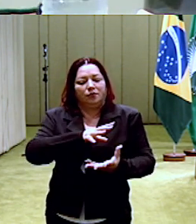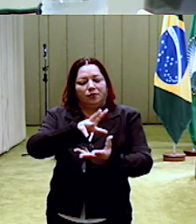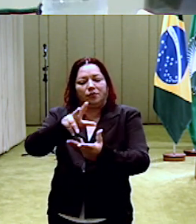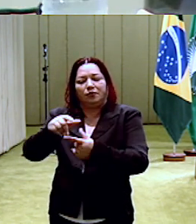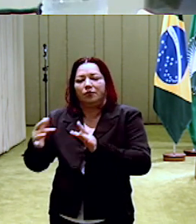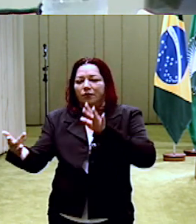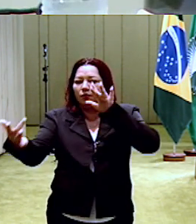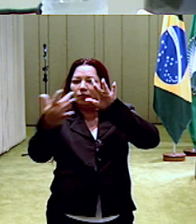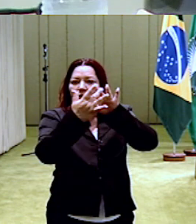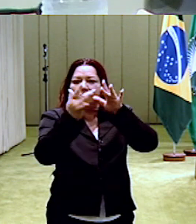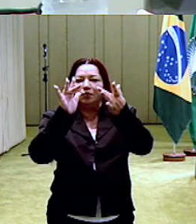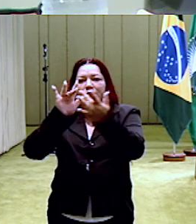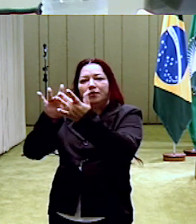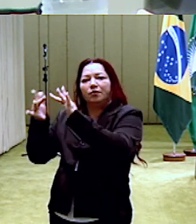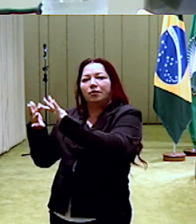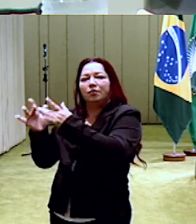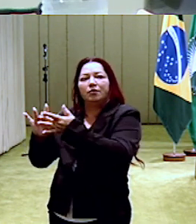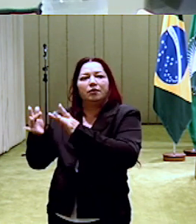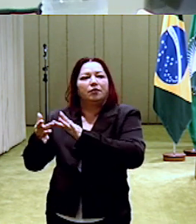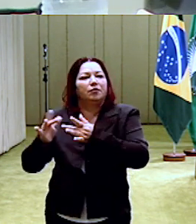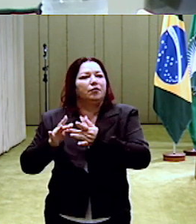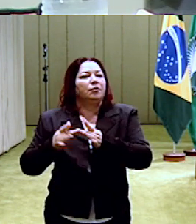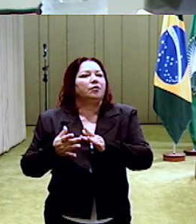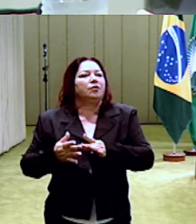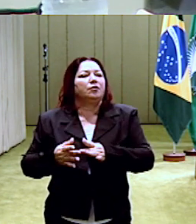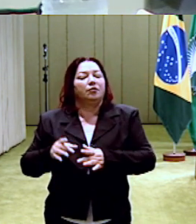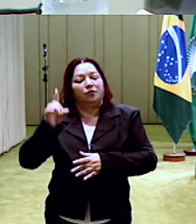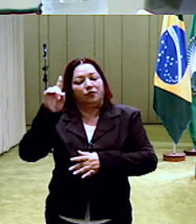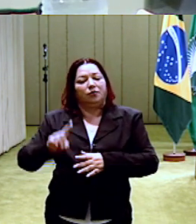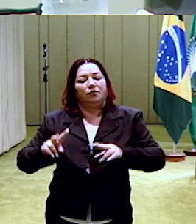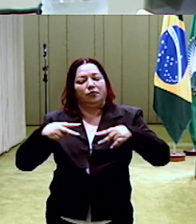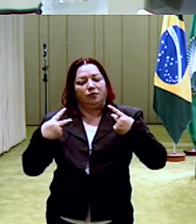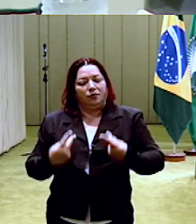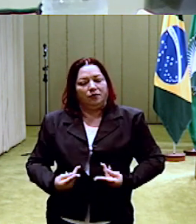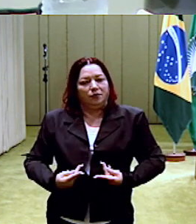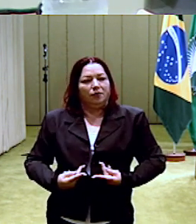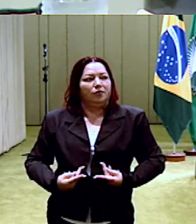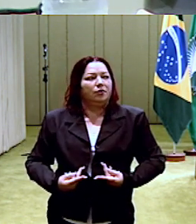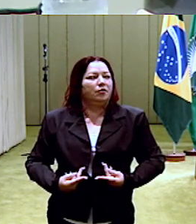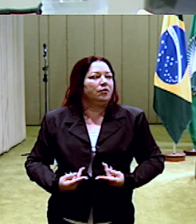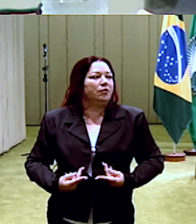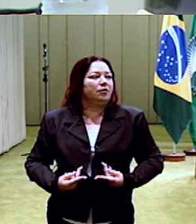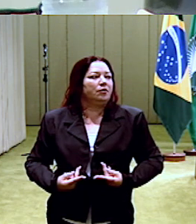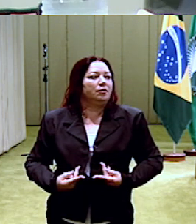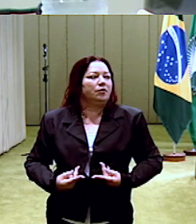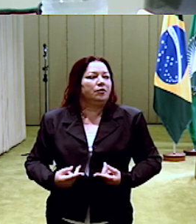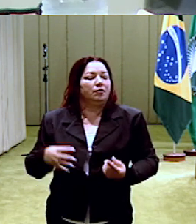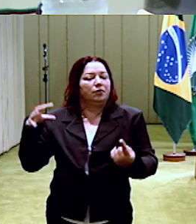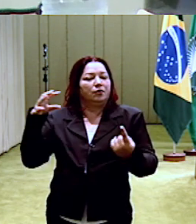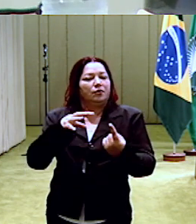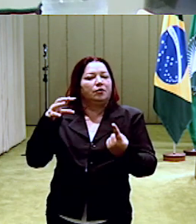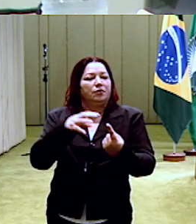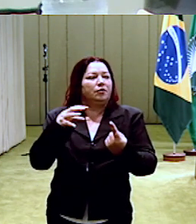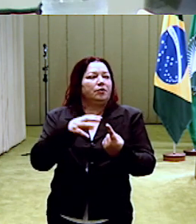hiperconectado do século XXI, uma parte expressiva das violações de direitos humanos são ocasionadas pela atuação direta e